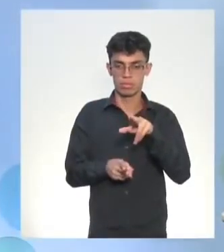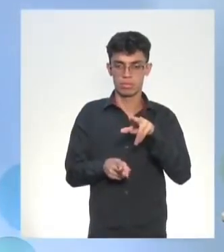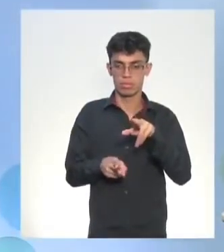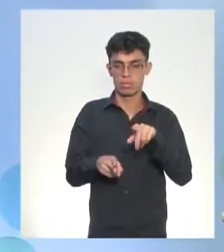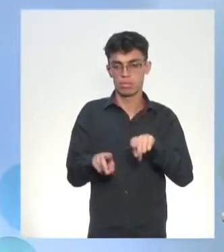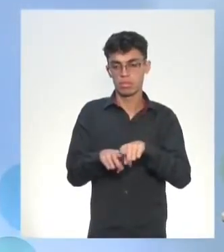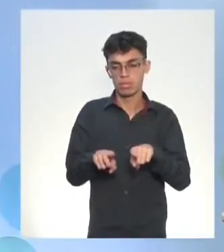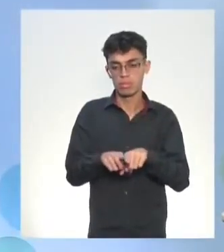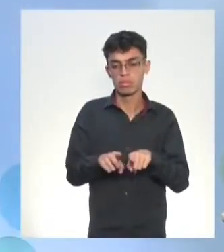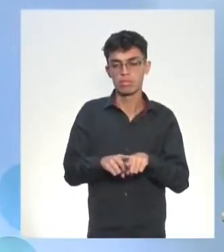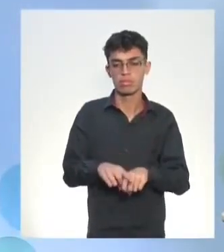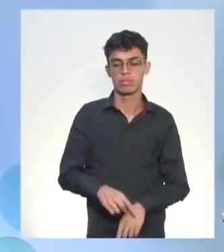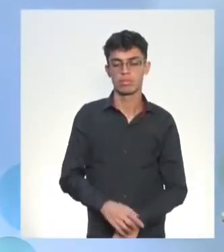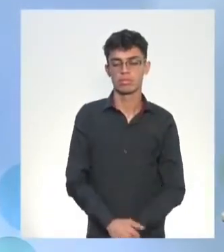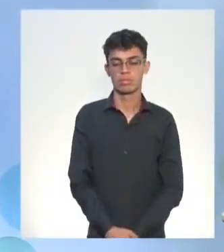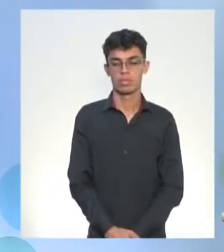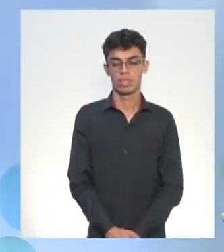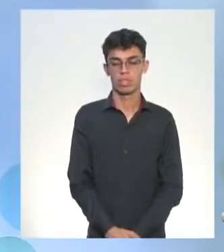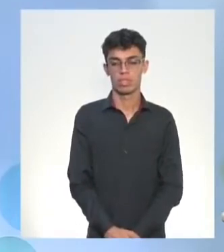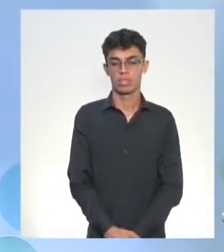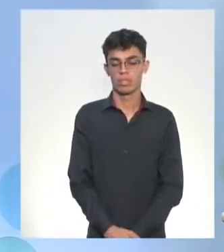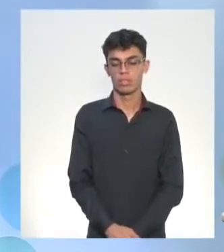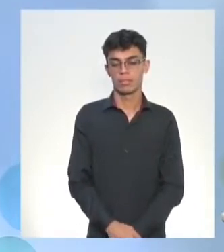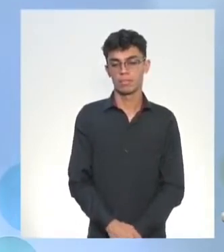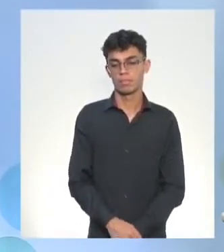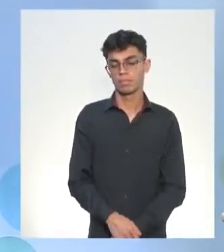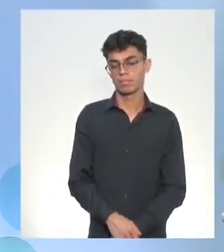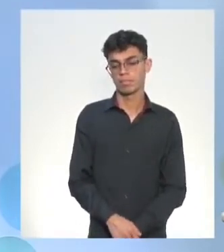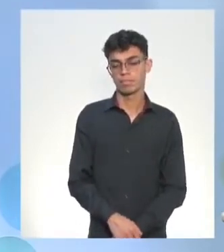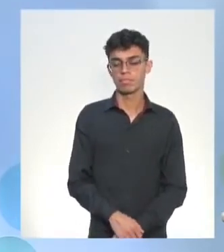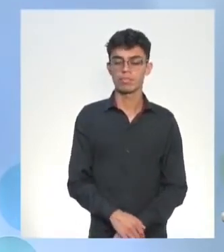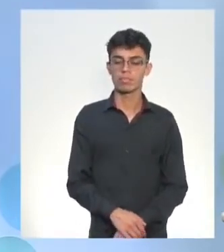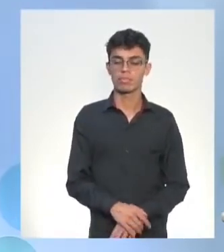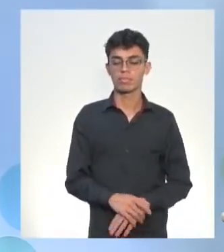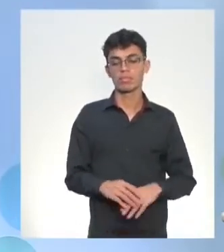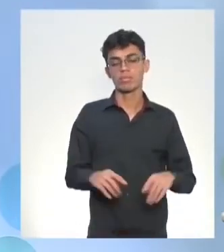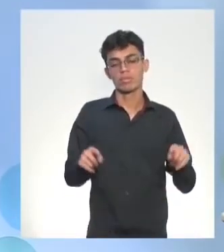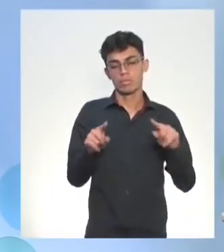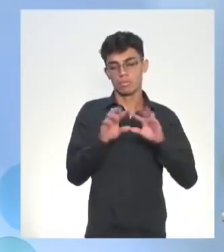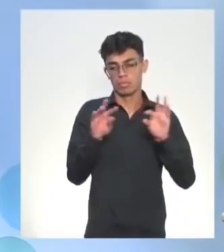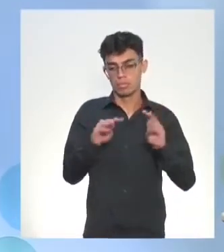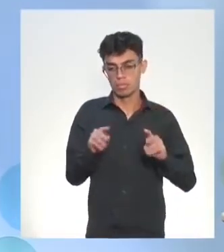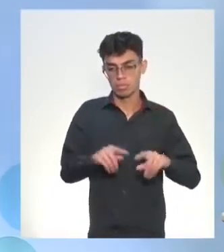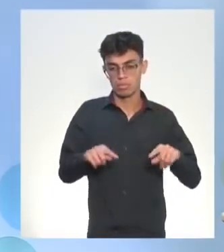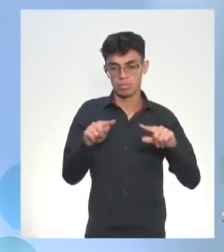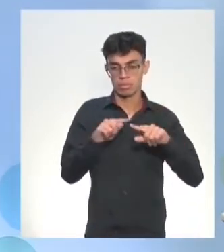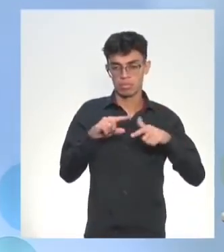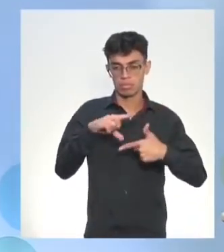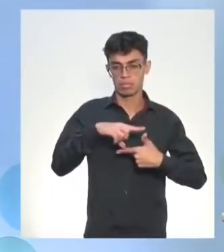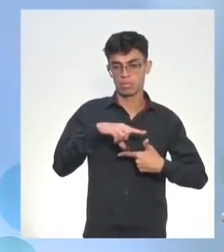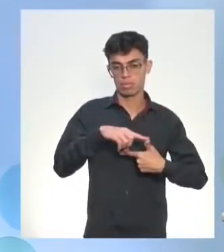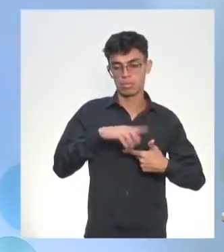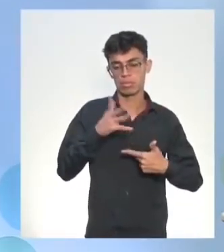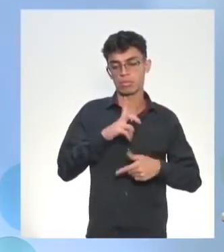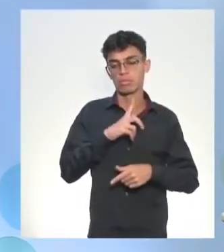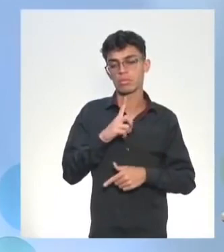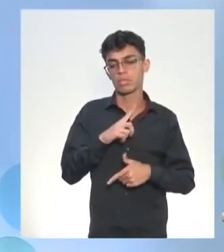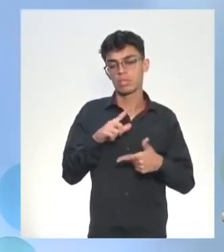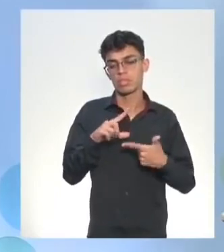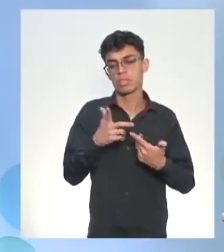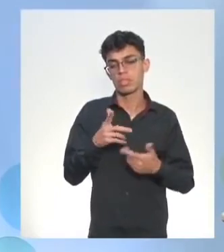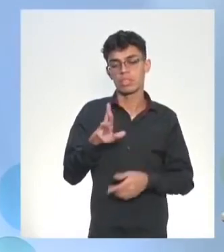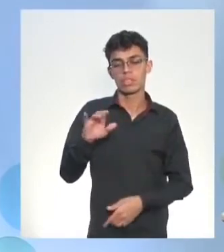só, para dizer que eles são iguais. Então, essa ideia de terreno já tinha também, né? De retângulo, de geometria, né?